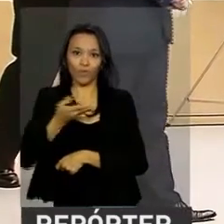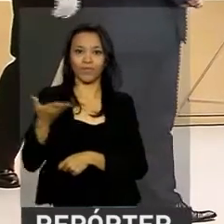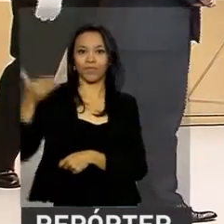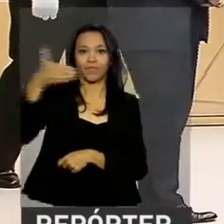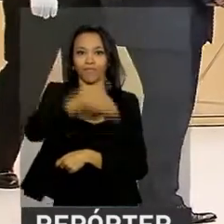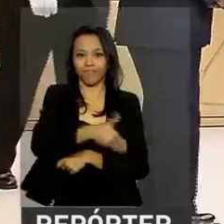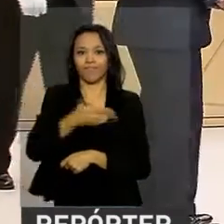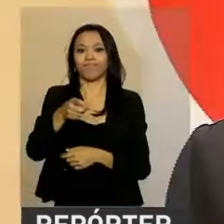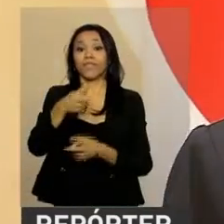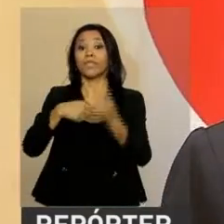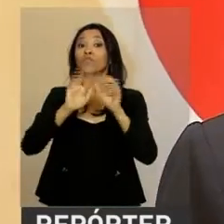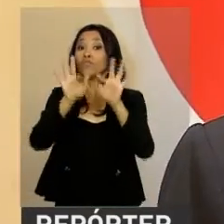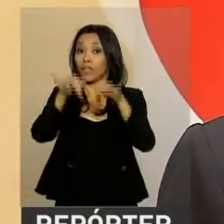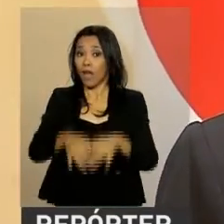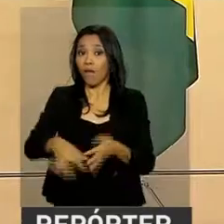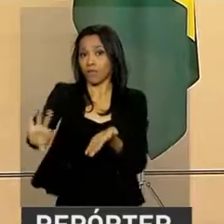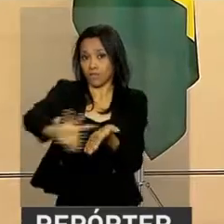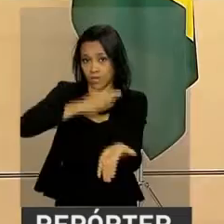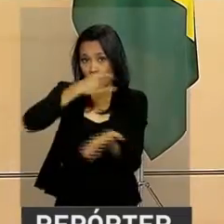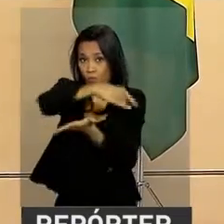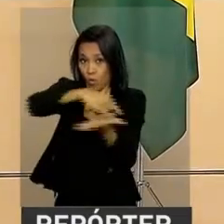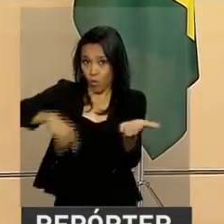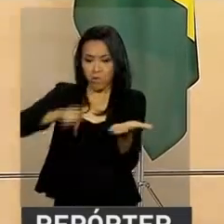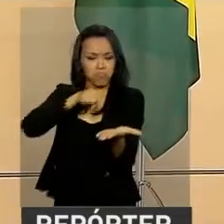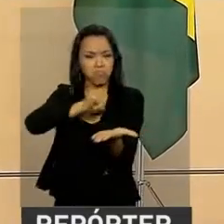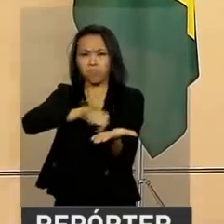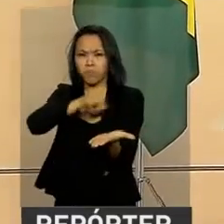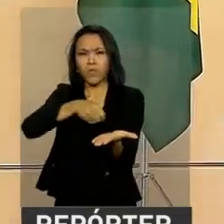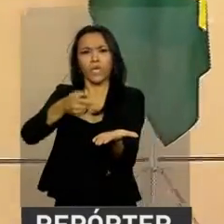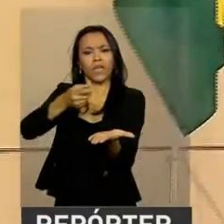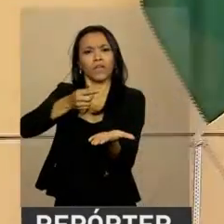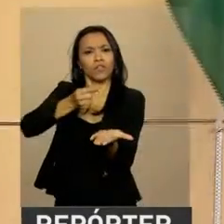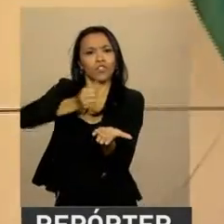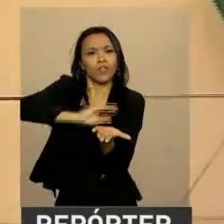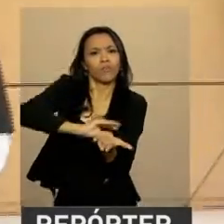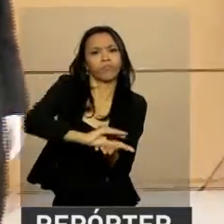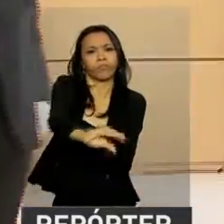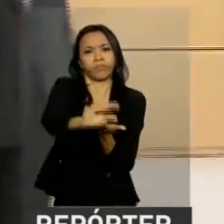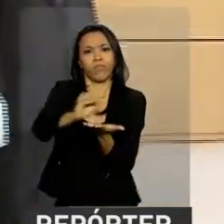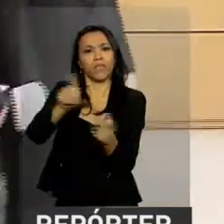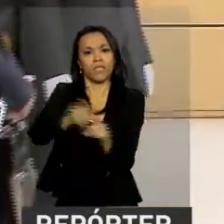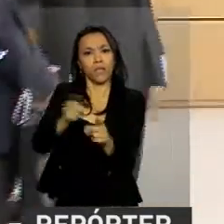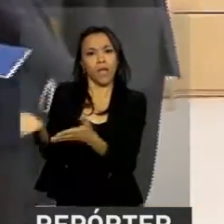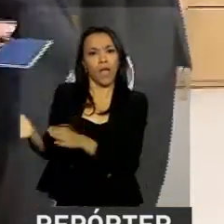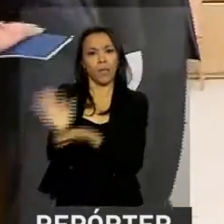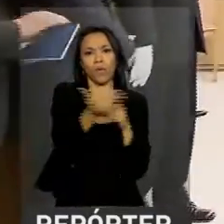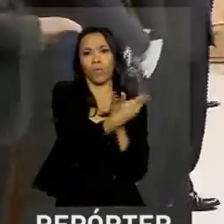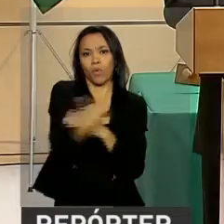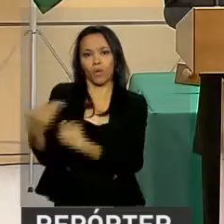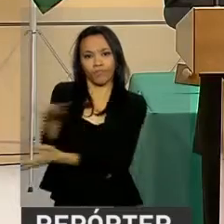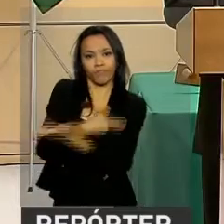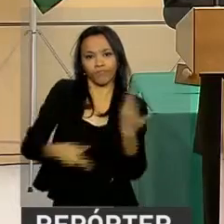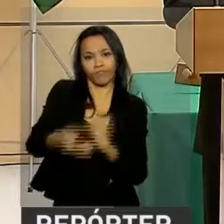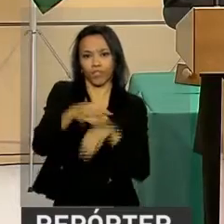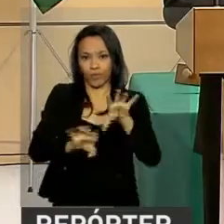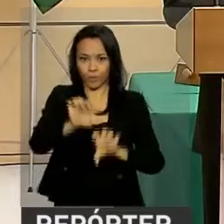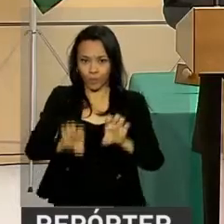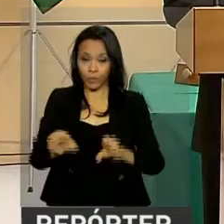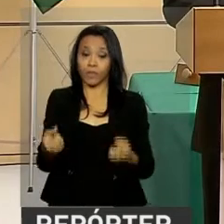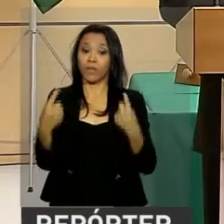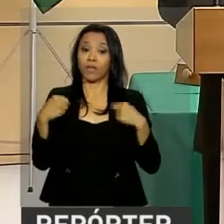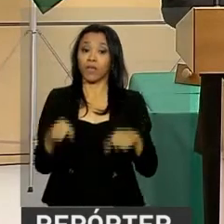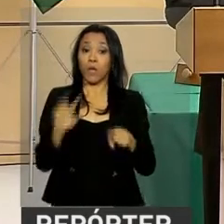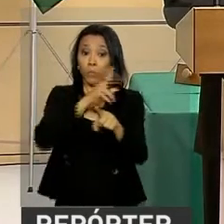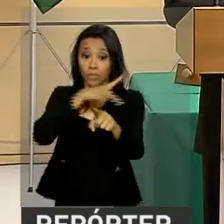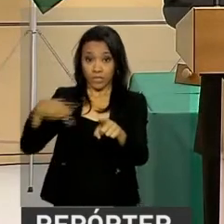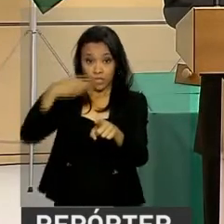os embaixadores assinaram um memorando para promoção de investimentos e cooperação em infraestrutura. Já o presidente Michel